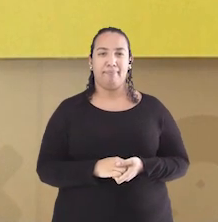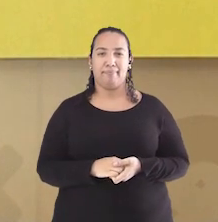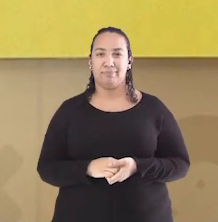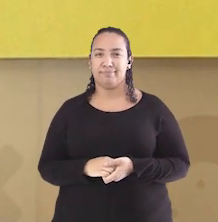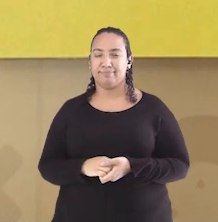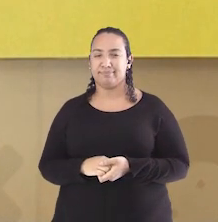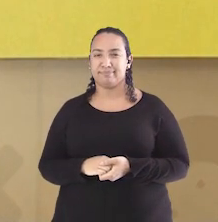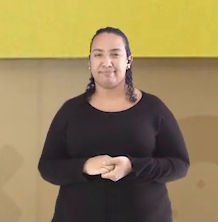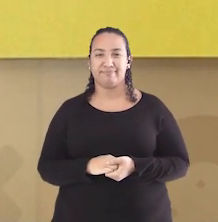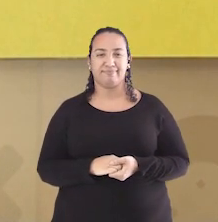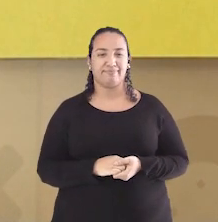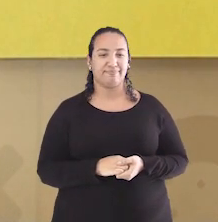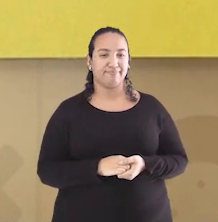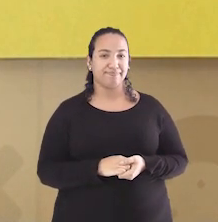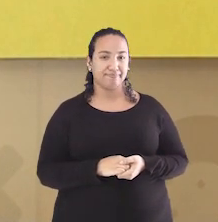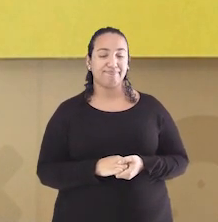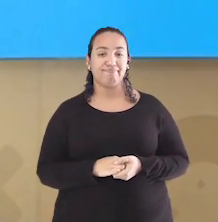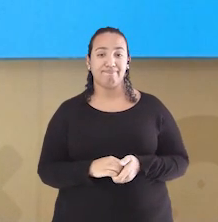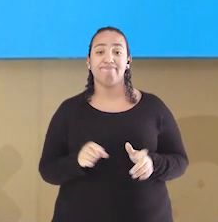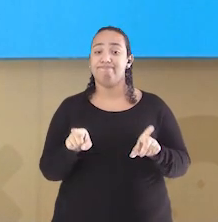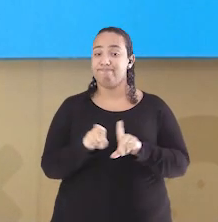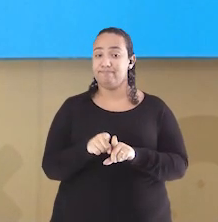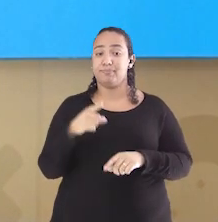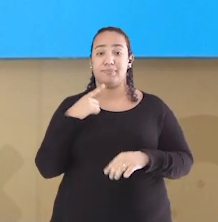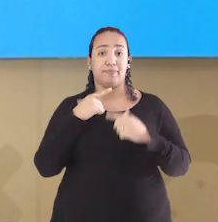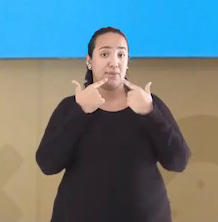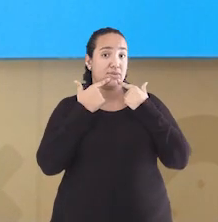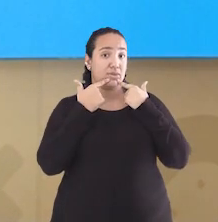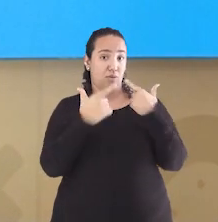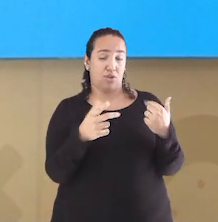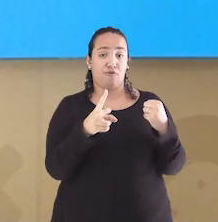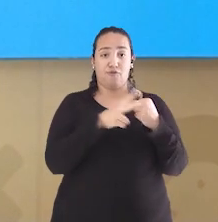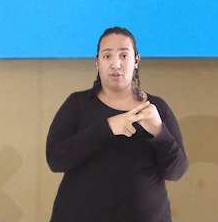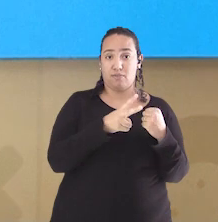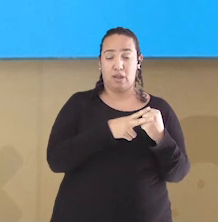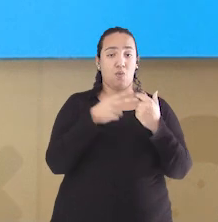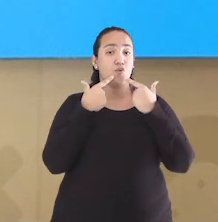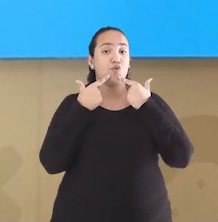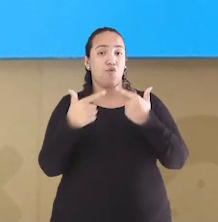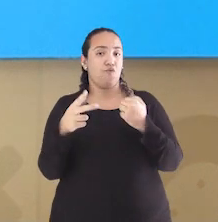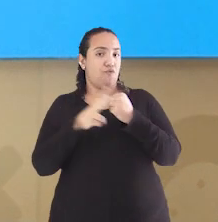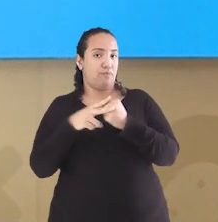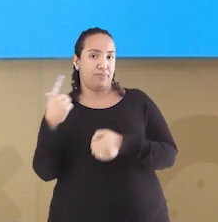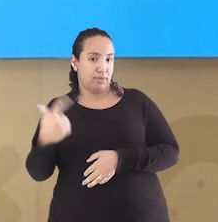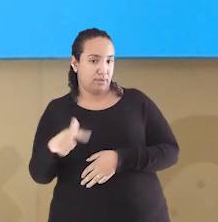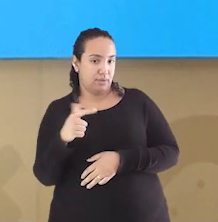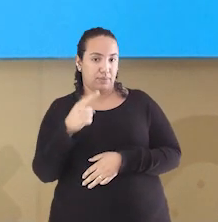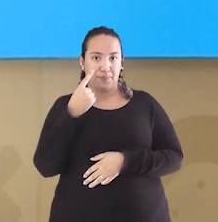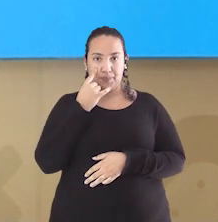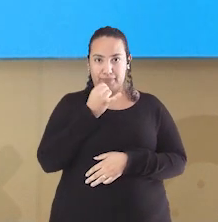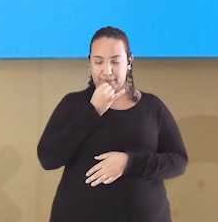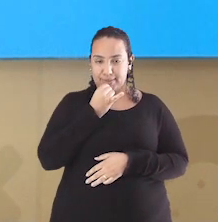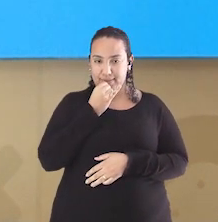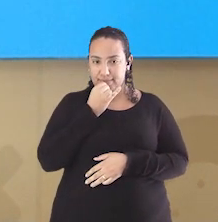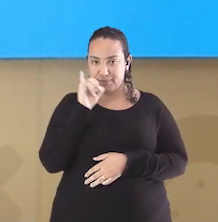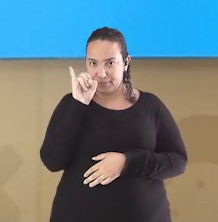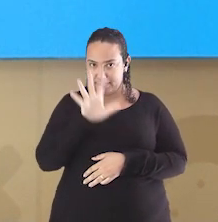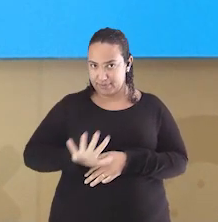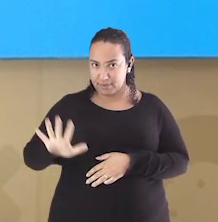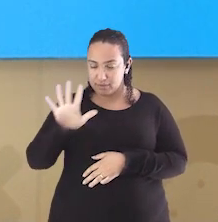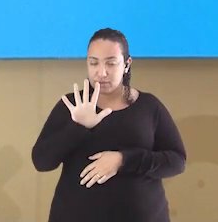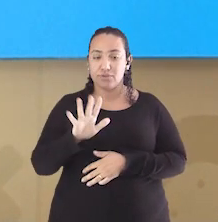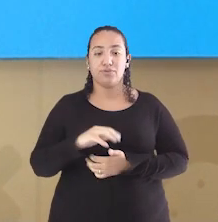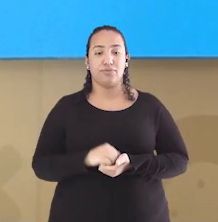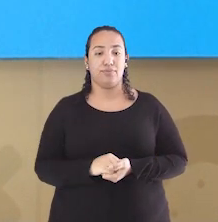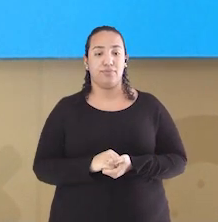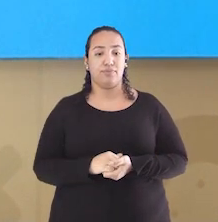no cartaz. Temos também a linguagem verbal e não verbal. Aqui, por exemplo, ó, nessa